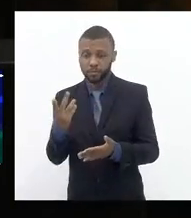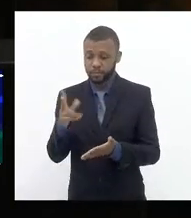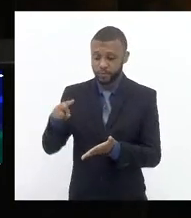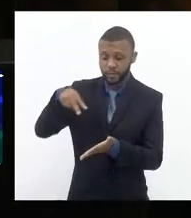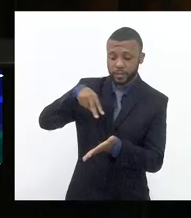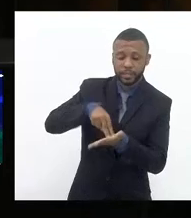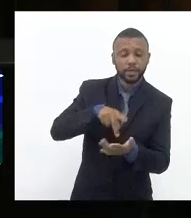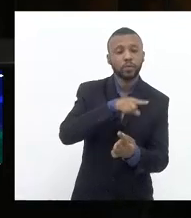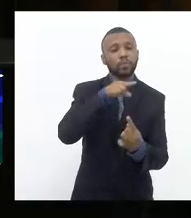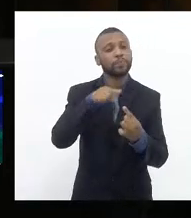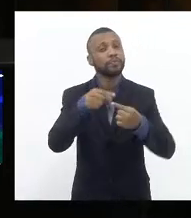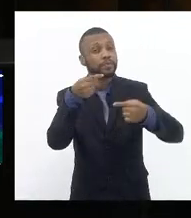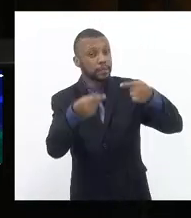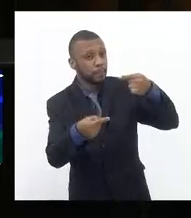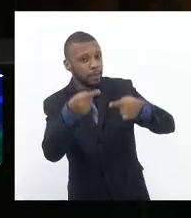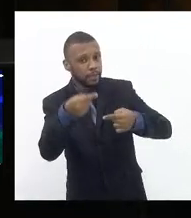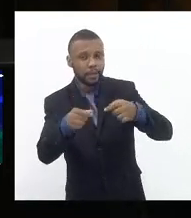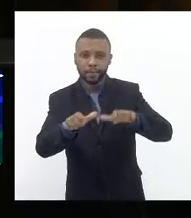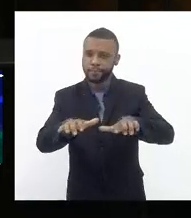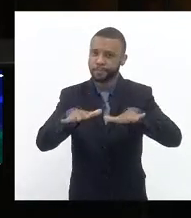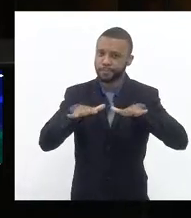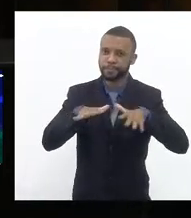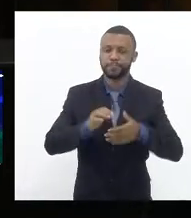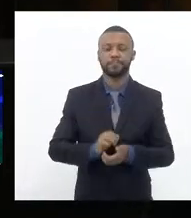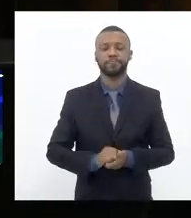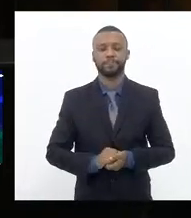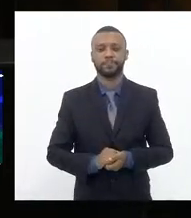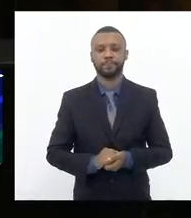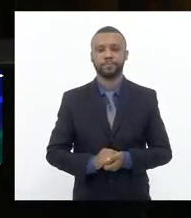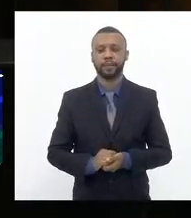Entretanto, eu acho que é importante